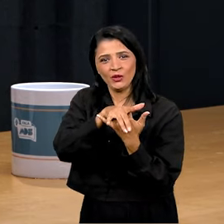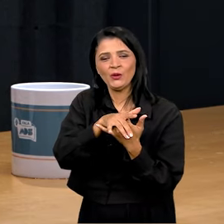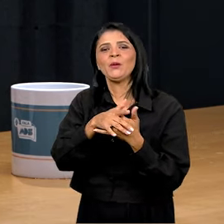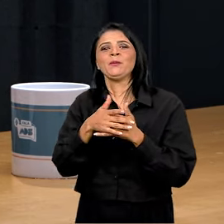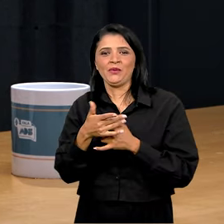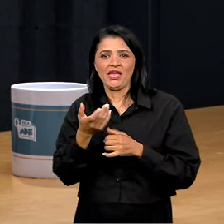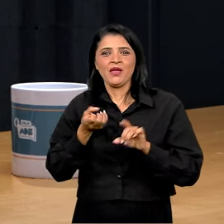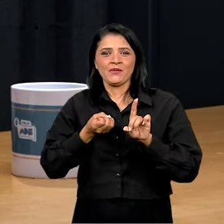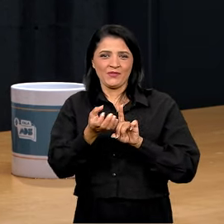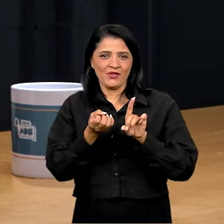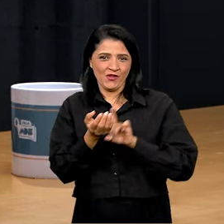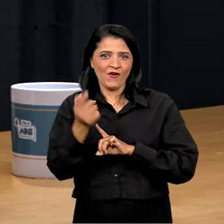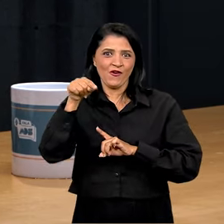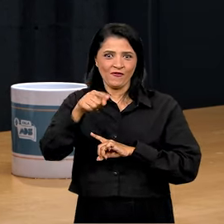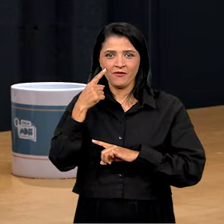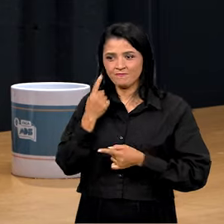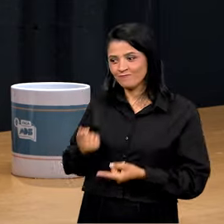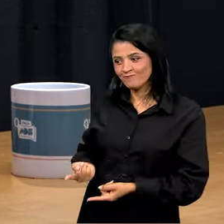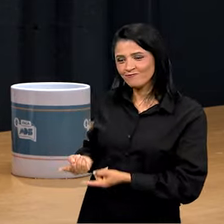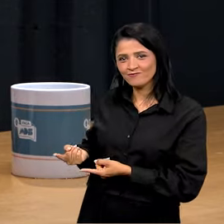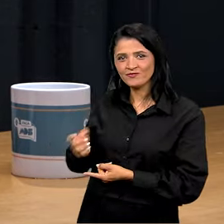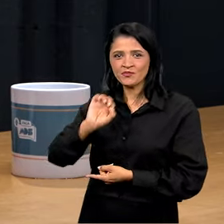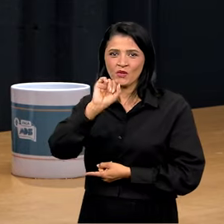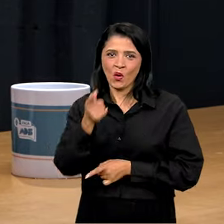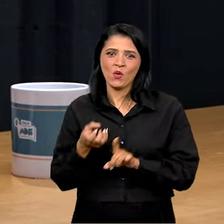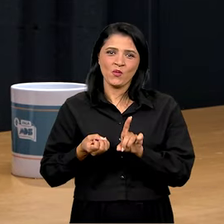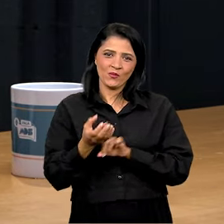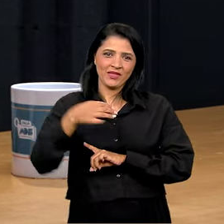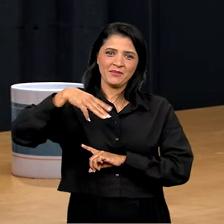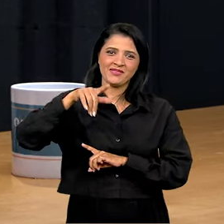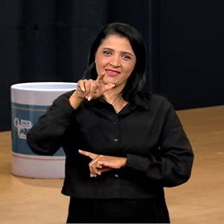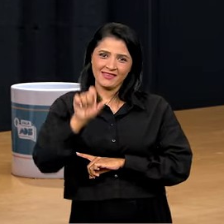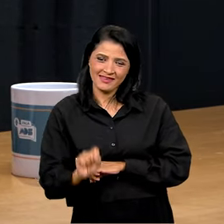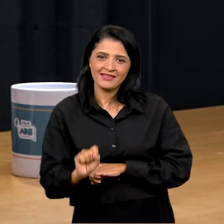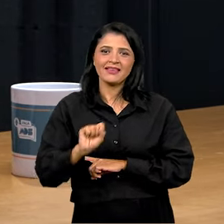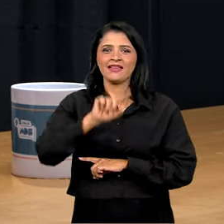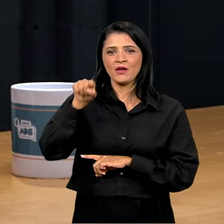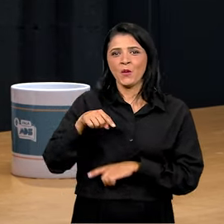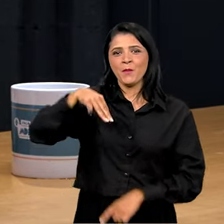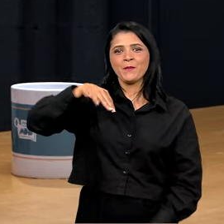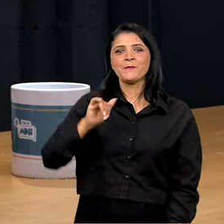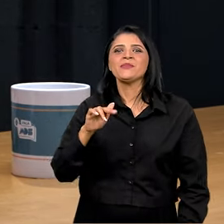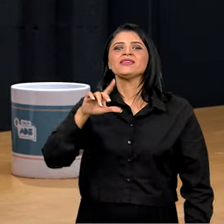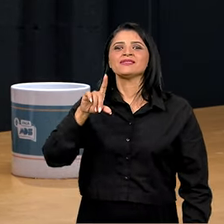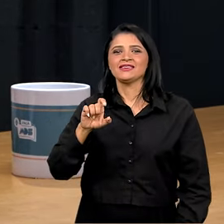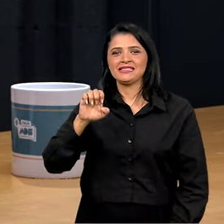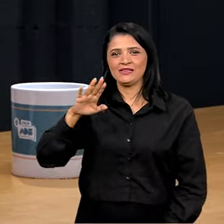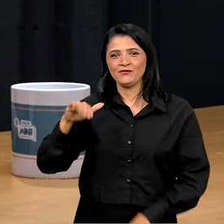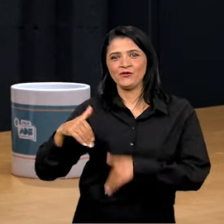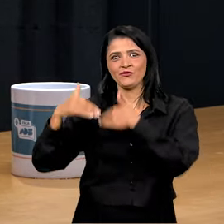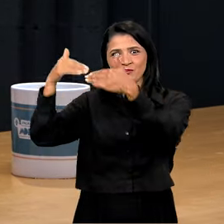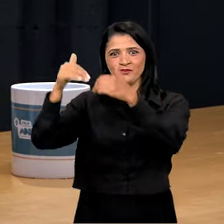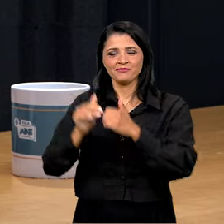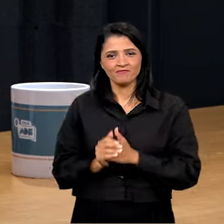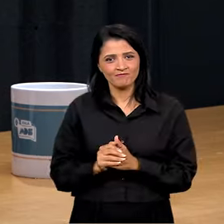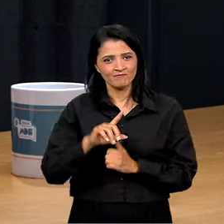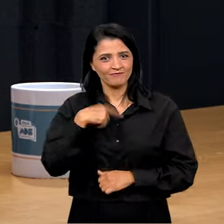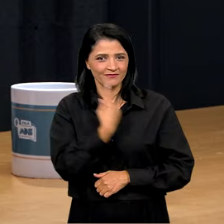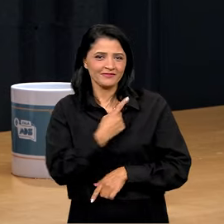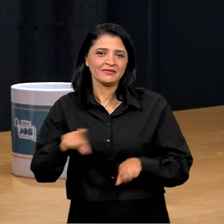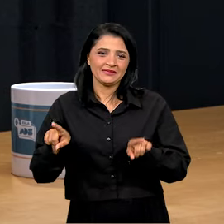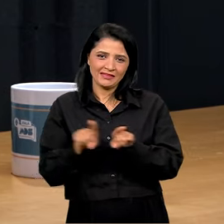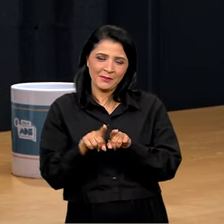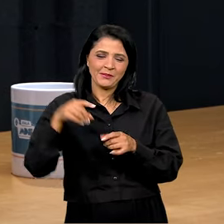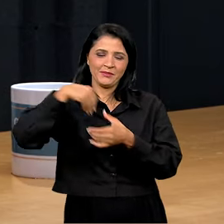do canal gov o @canal goov ou no canal do MDS que é o @ desenvolvimento nós